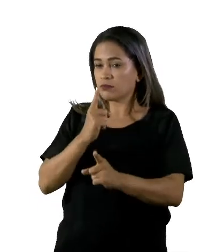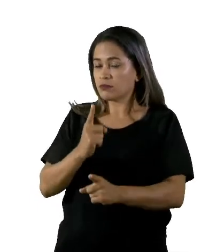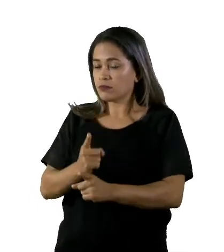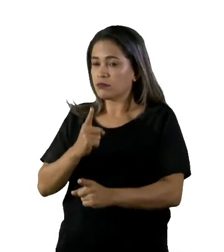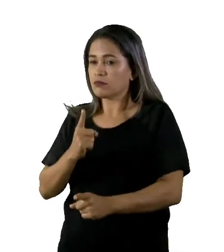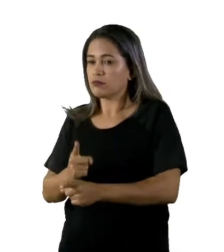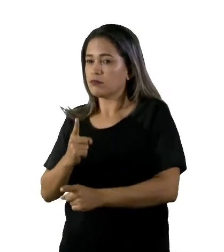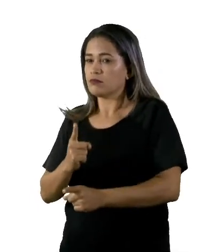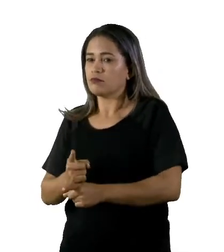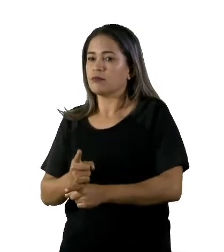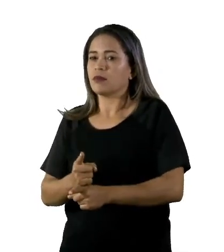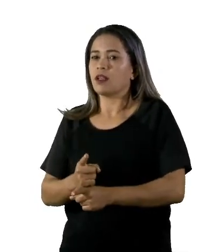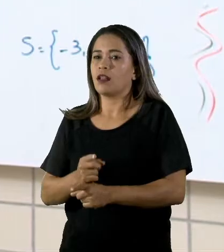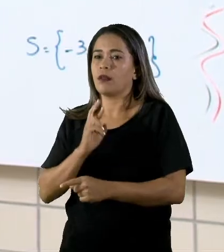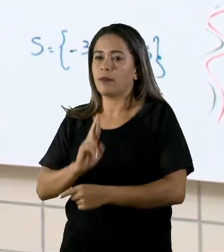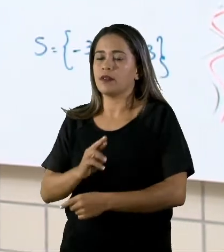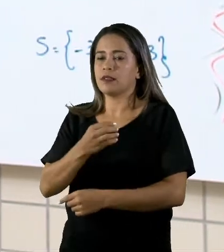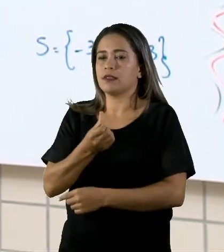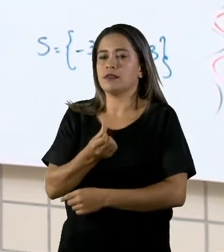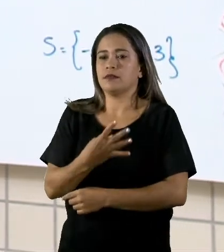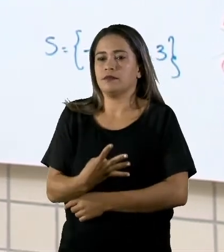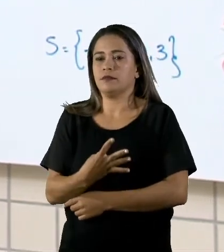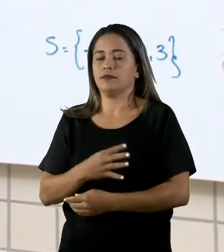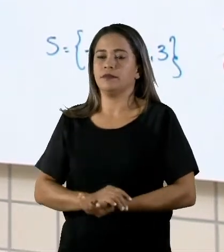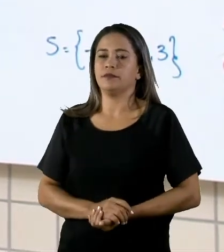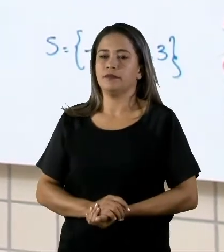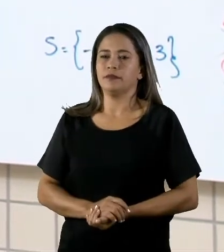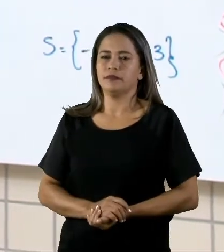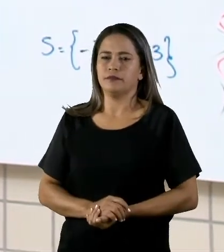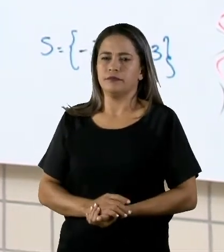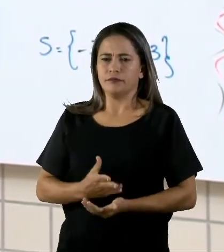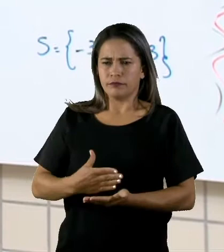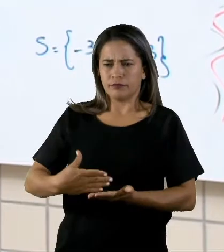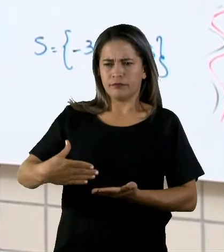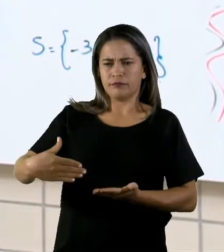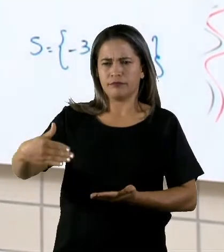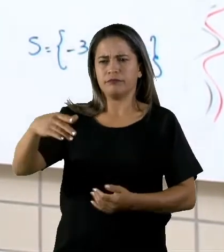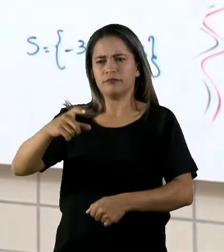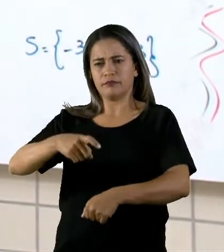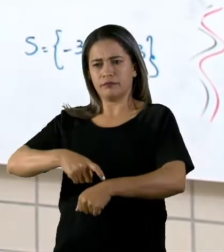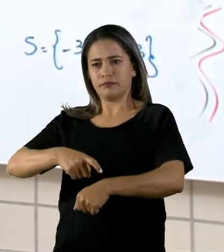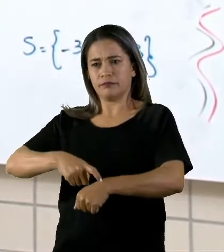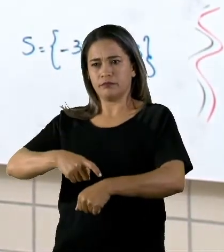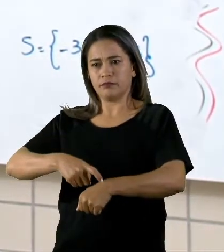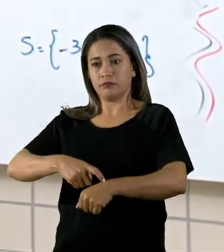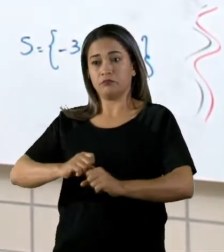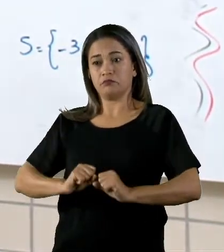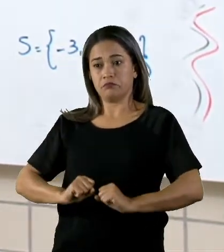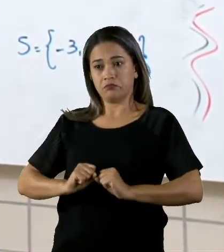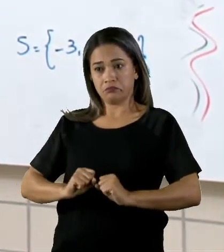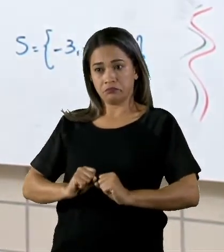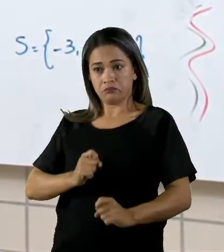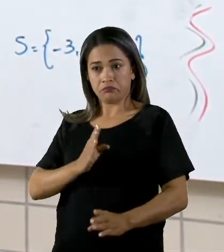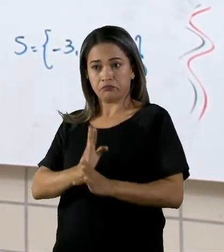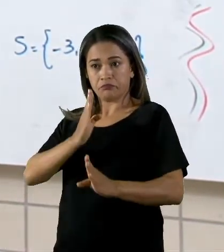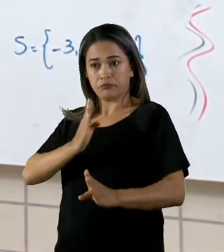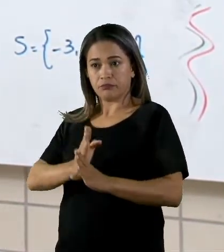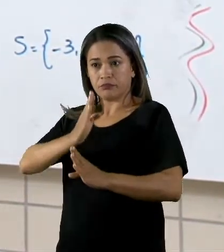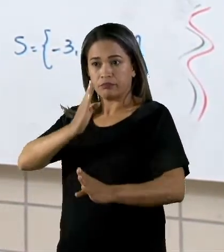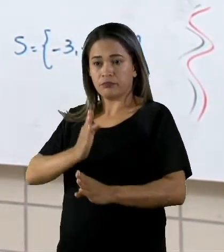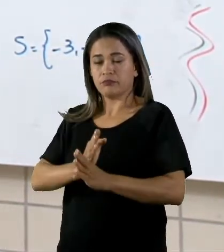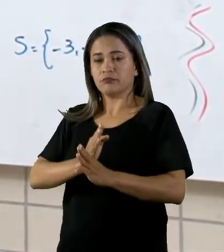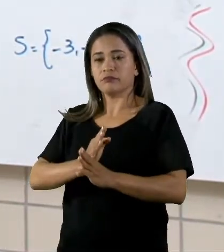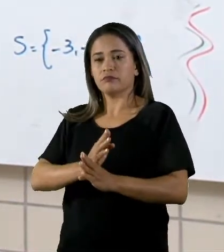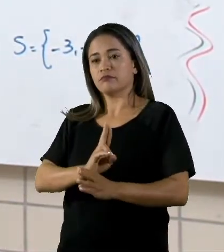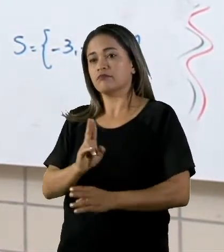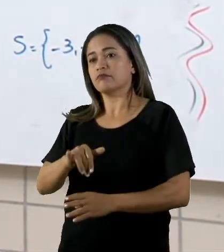discriminante valendo 64. Bom, a partir do momento que eu tenho o discriminante, eu posso então descobrir o valor dessa nova letra que eu chamei de